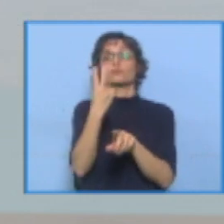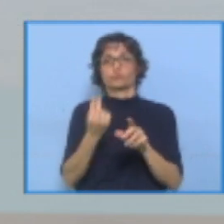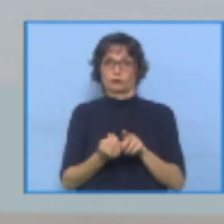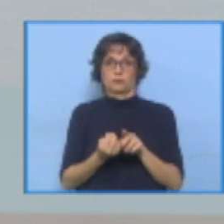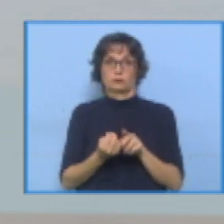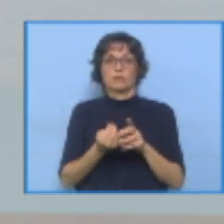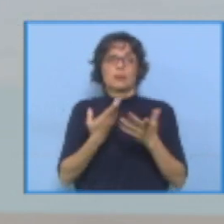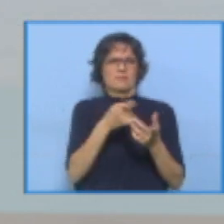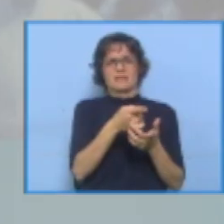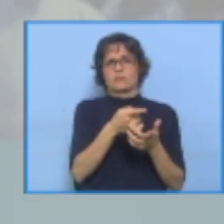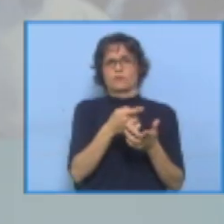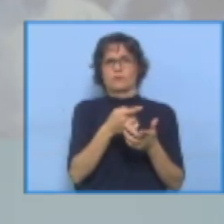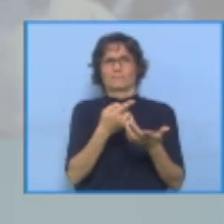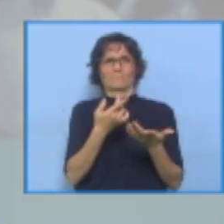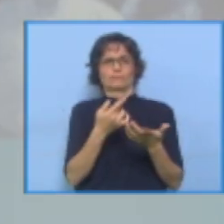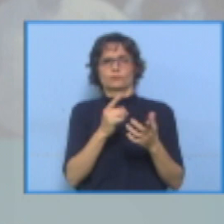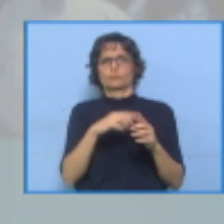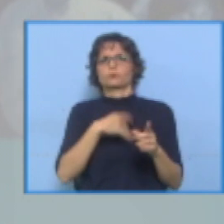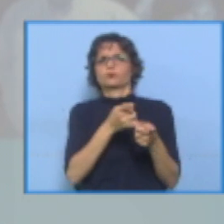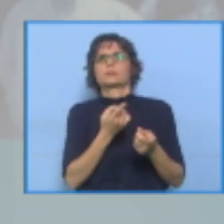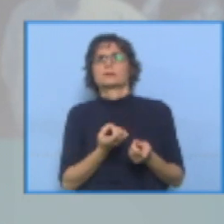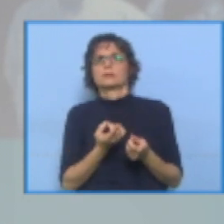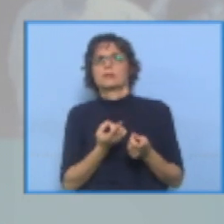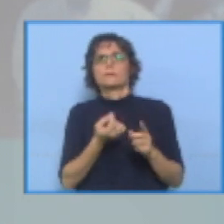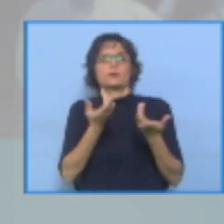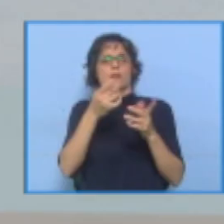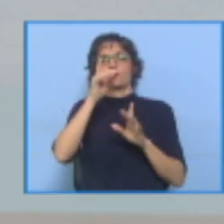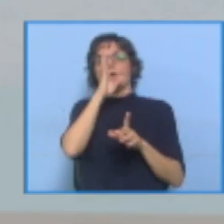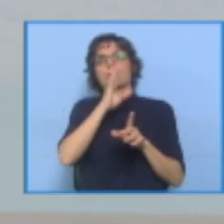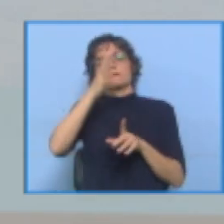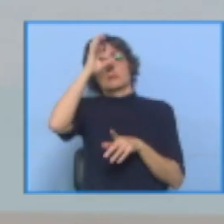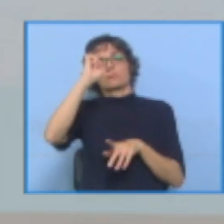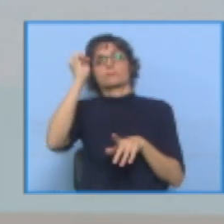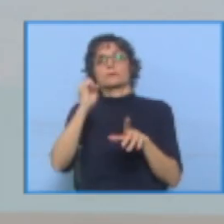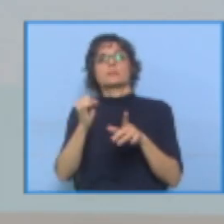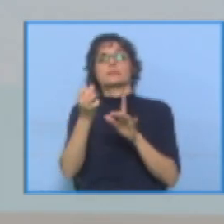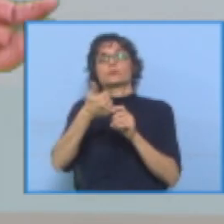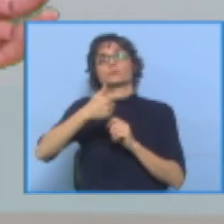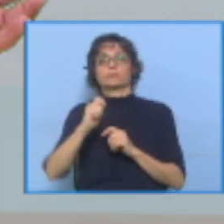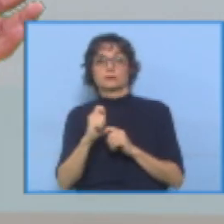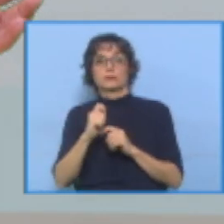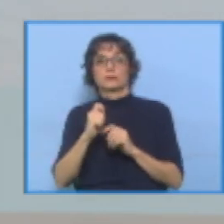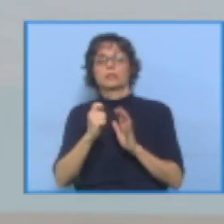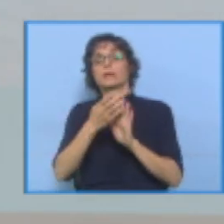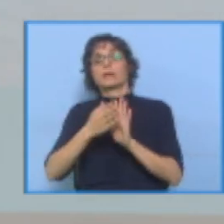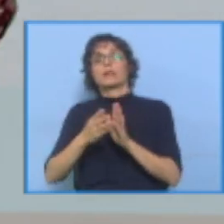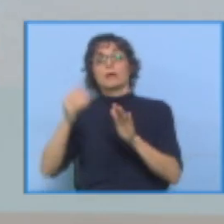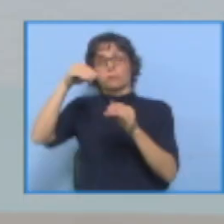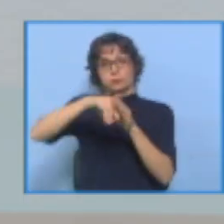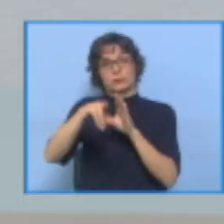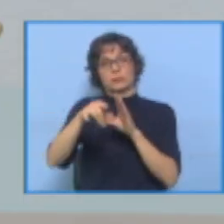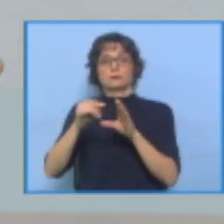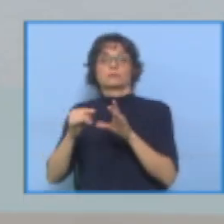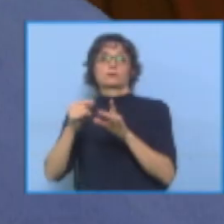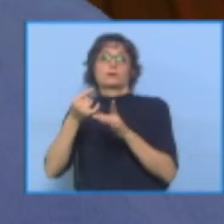do Bloco de Esquerda e de repente estivesse a ministra Mariana Mortágua e a ministra Joana Mortágua, dada a